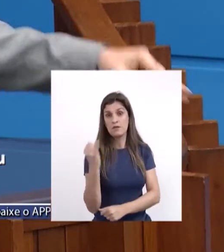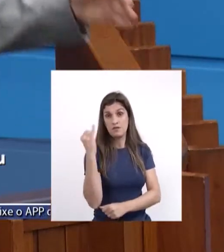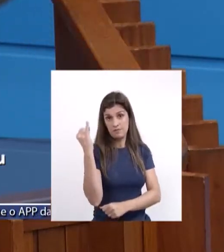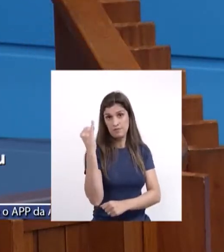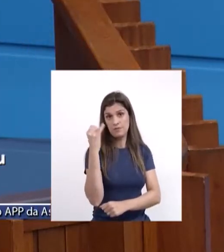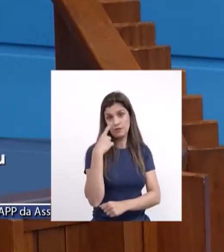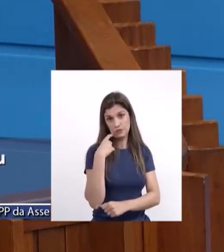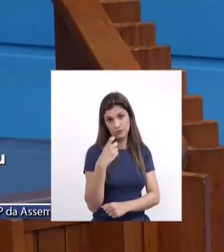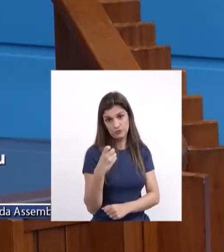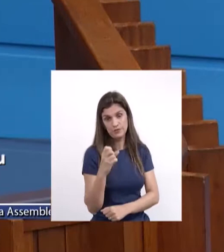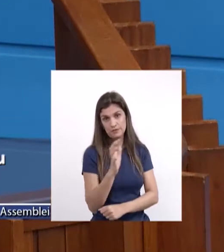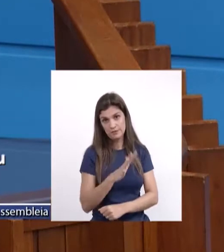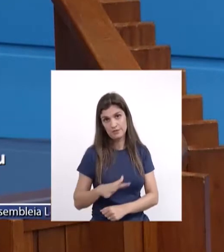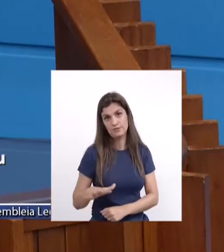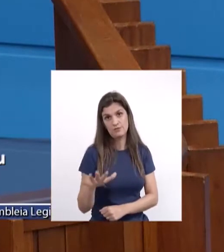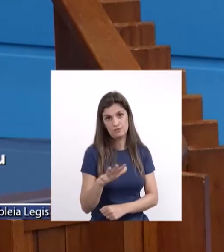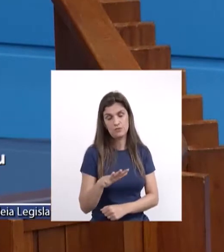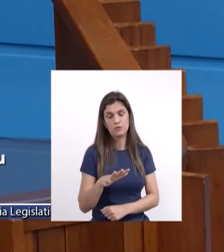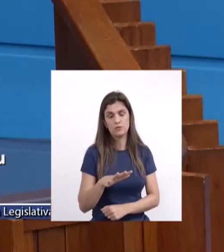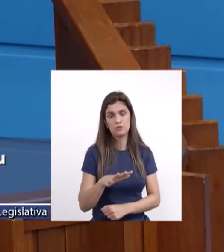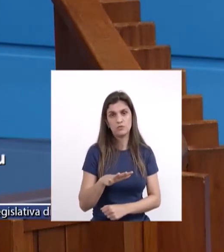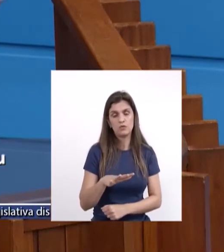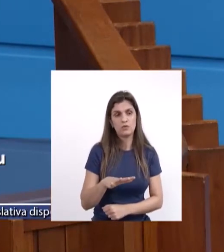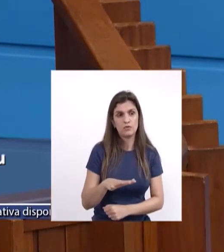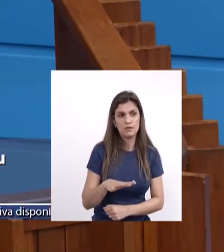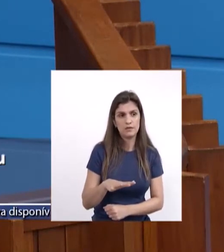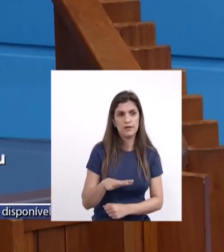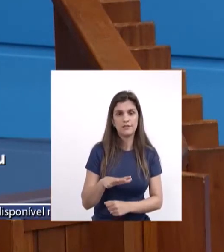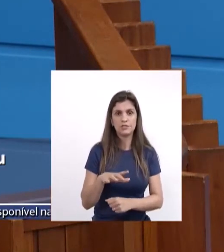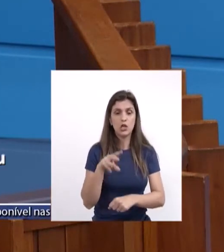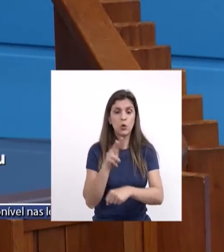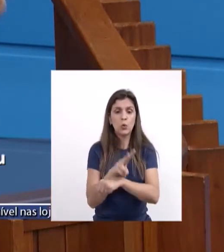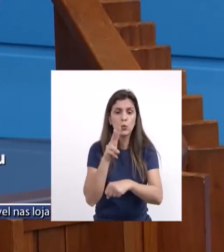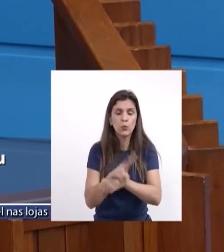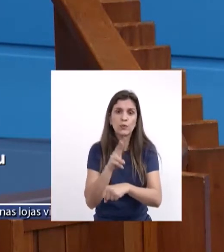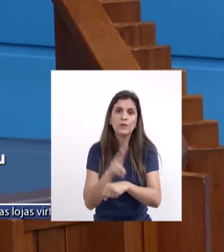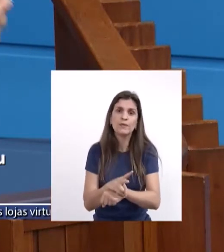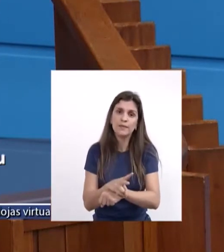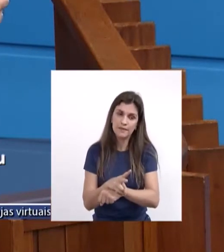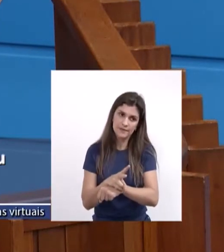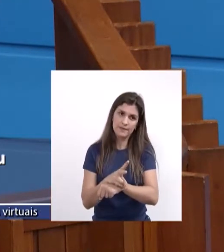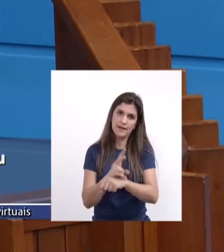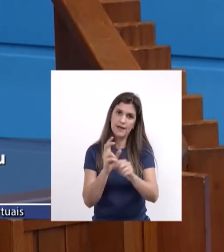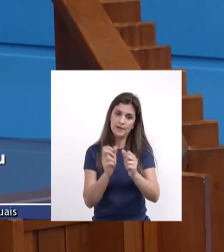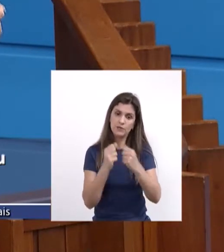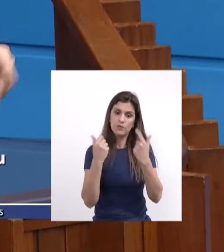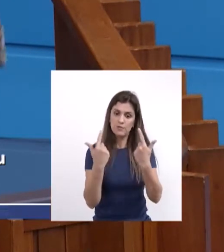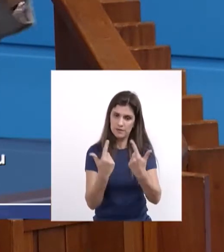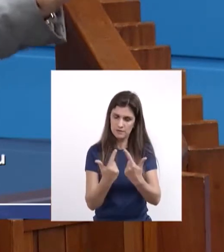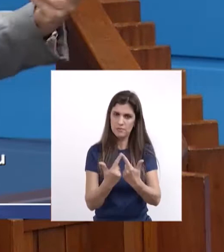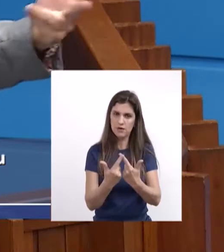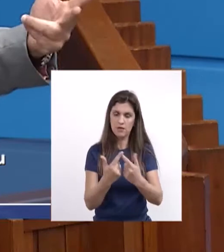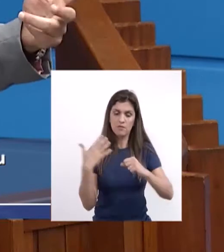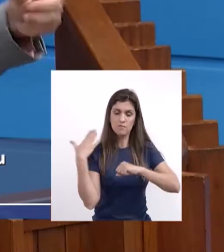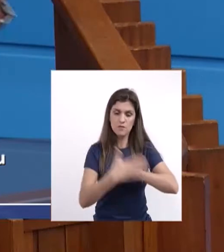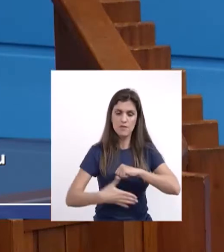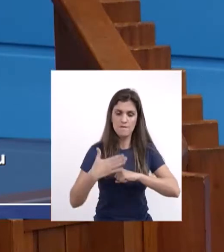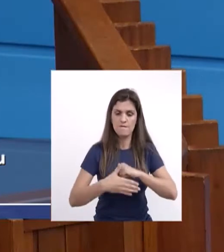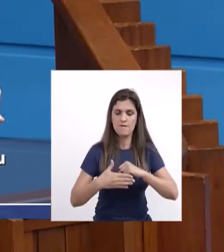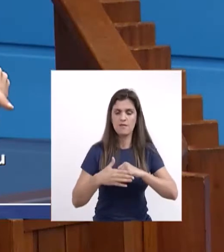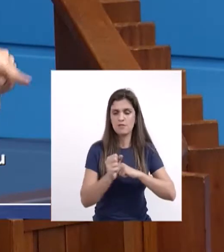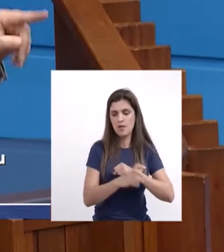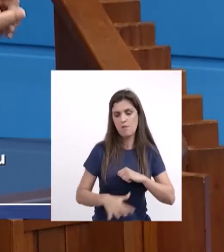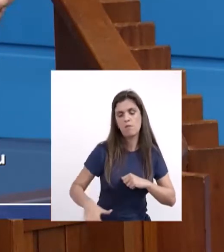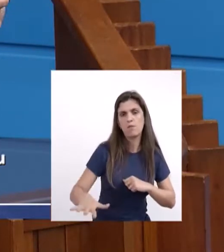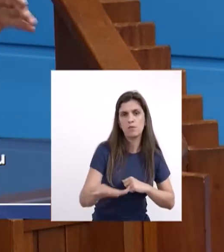nosso estado seja preservada por esta casa, que é a casa do povo, que é a casa da cidadania, e que o povo do nosso